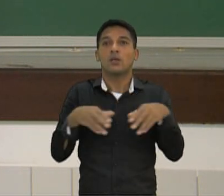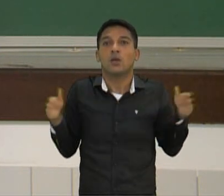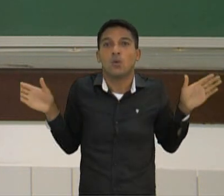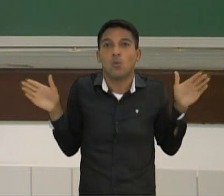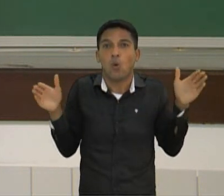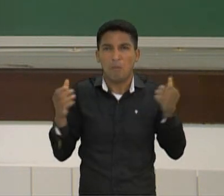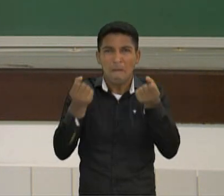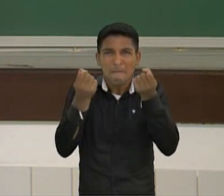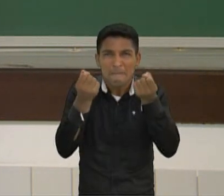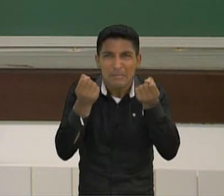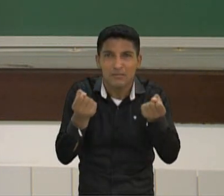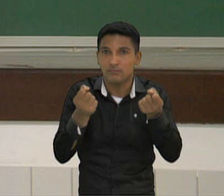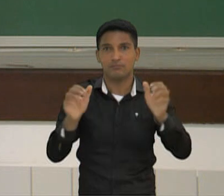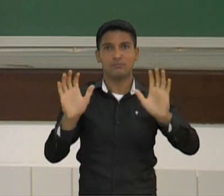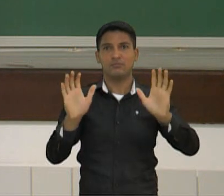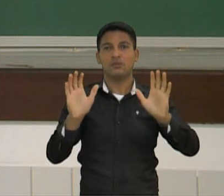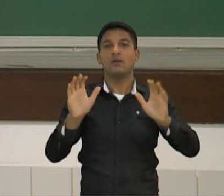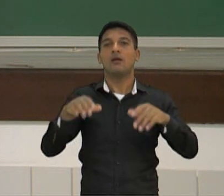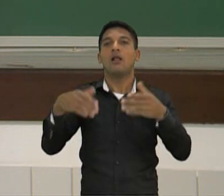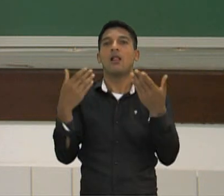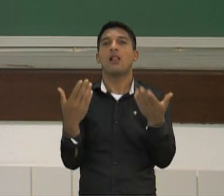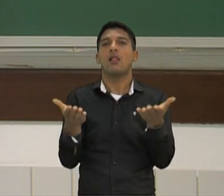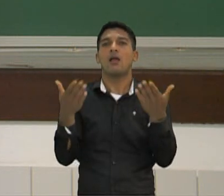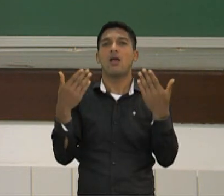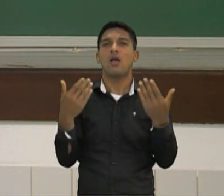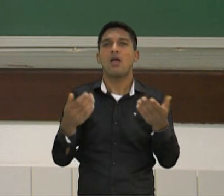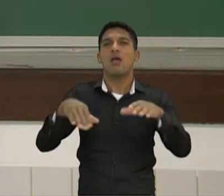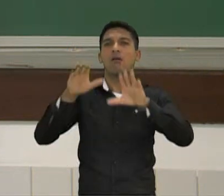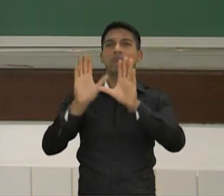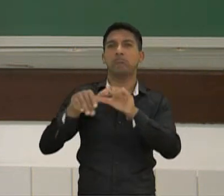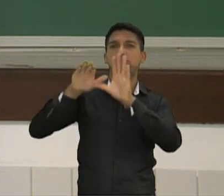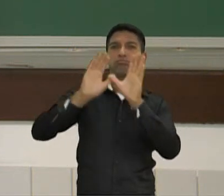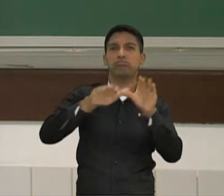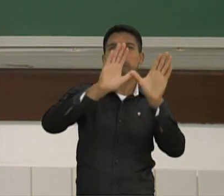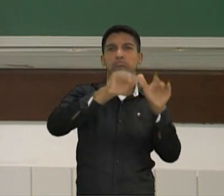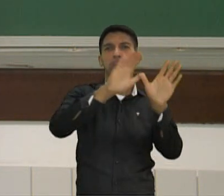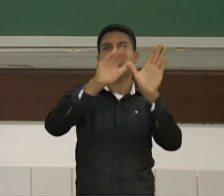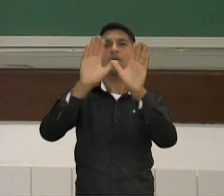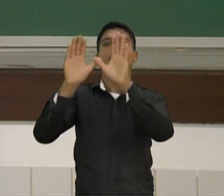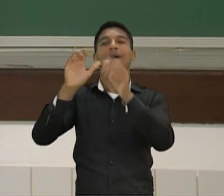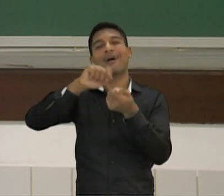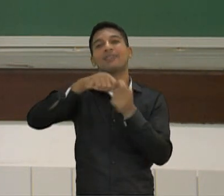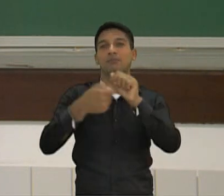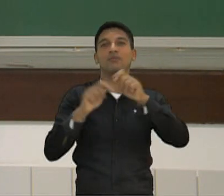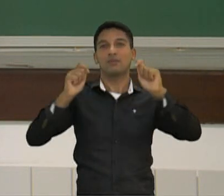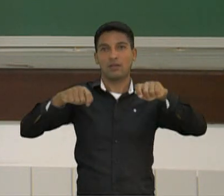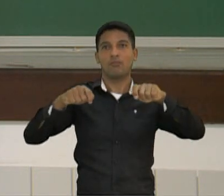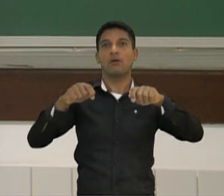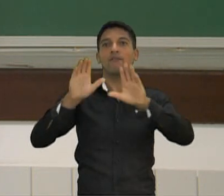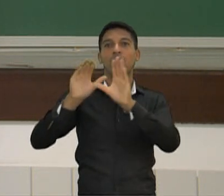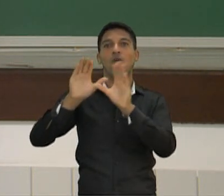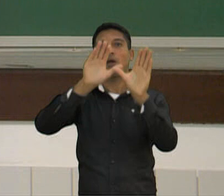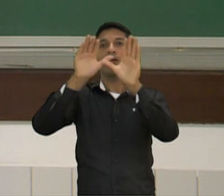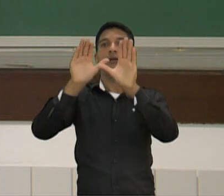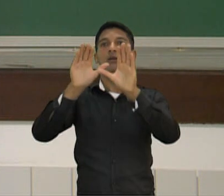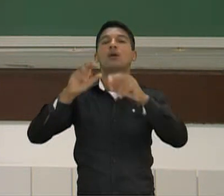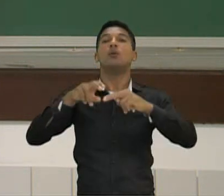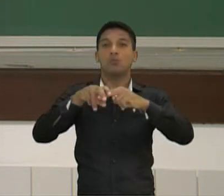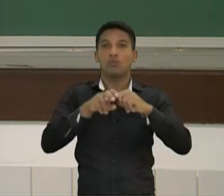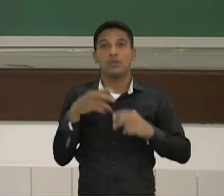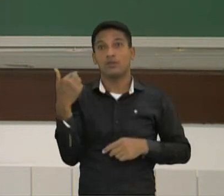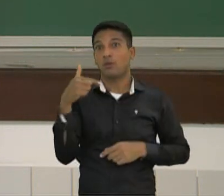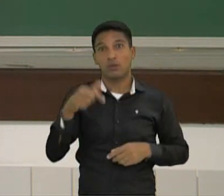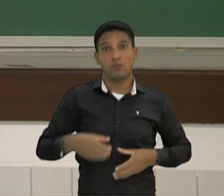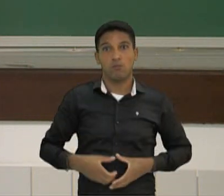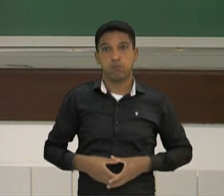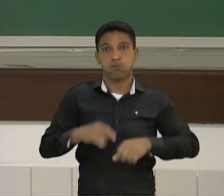uma melhor adaptação ao voo. Tá? Então, se a gente observar nas figuras, não vai apresentar a bexiga urinária. Tudo bem? Prosseguindo aqui,